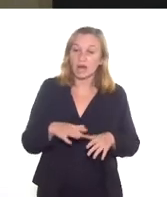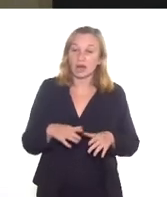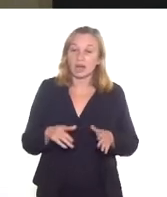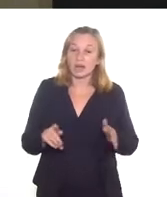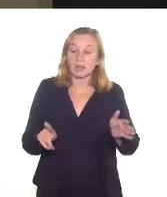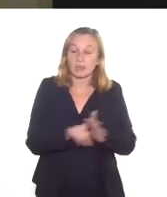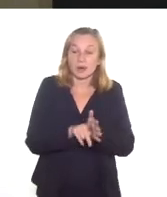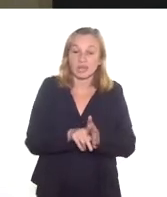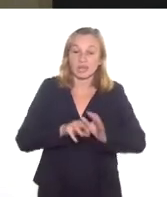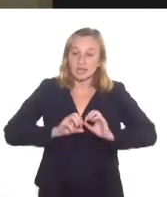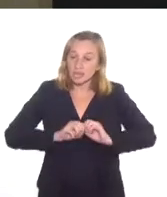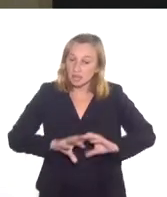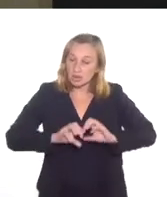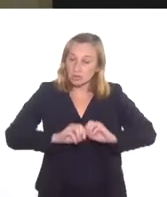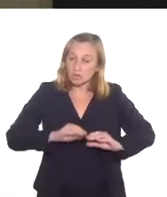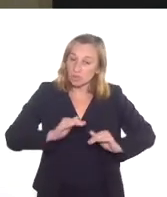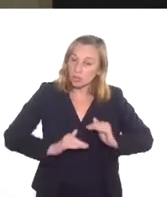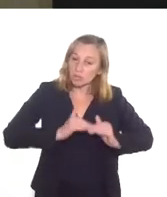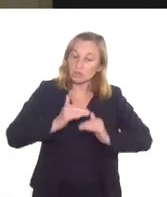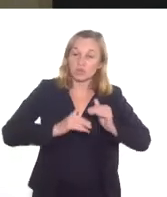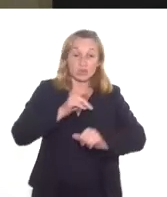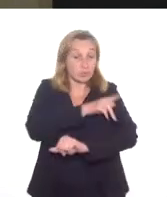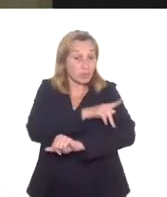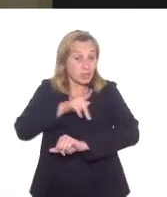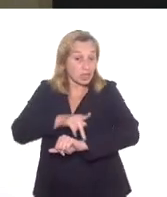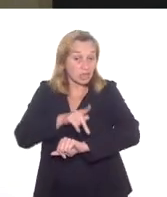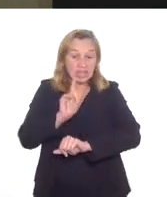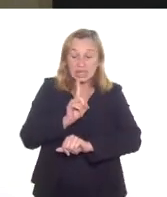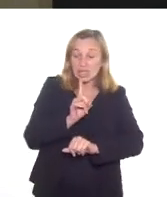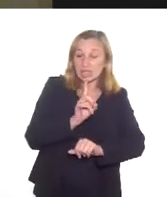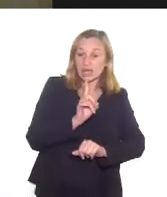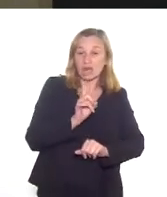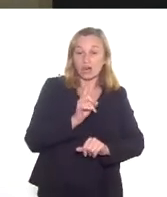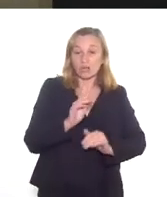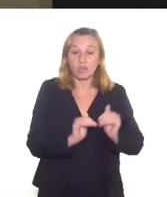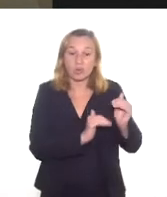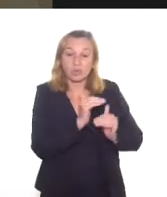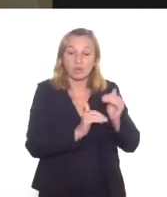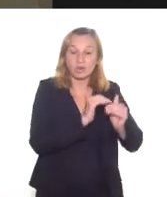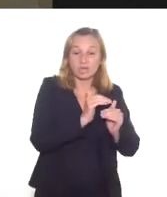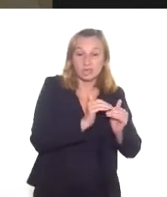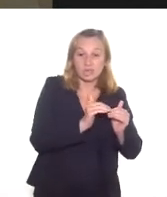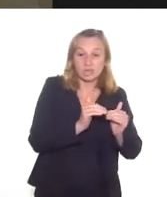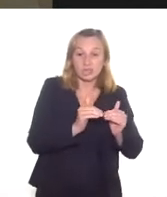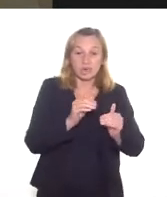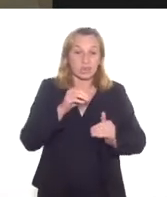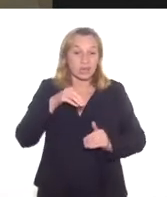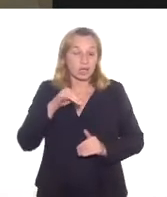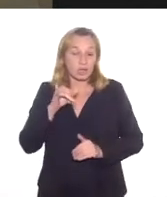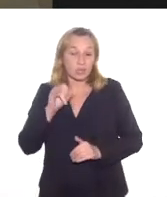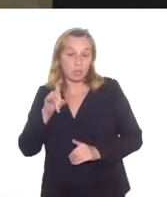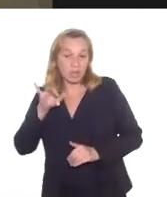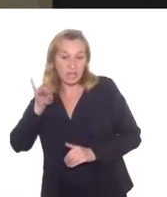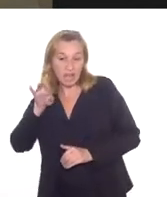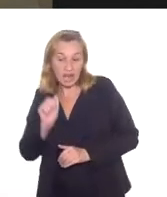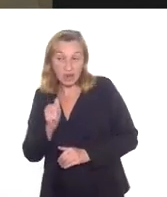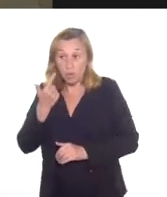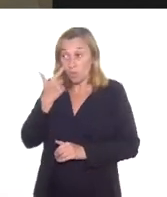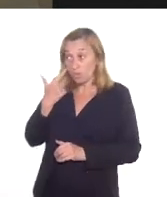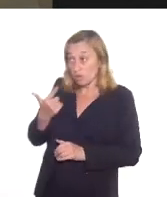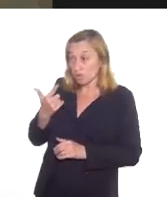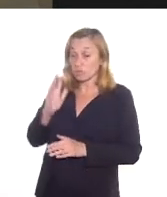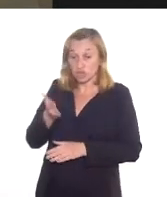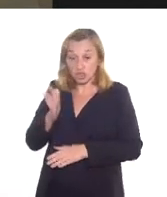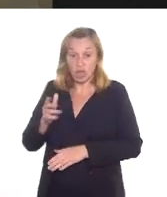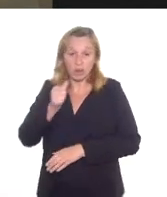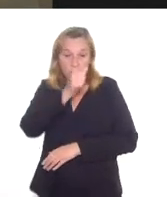para educação, para processos pedagógicos e não para processos de especulação imobiliária, como vemos já o